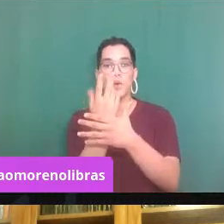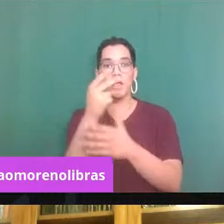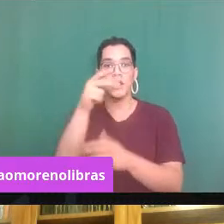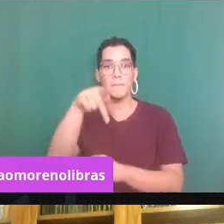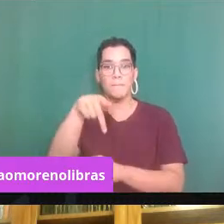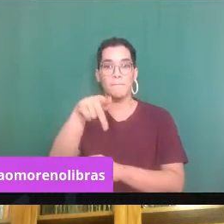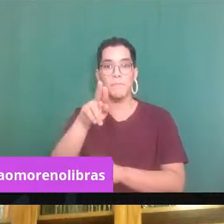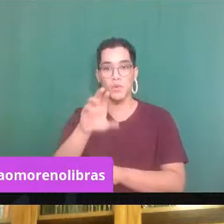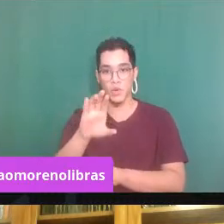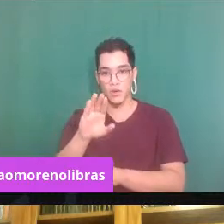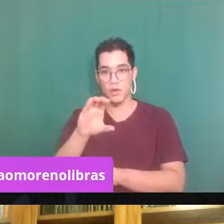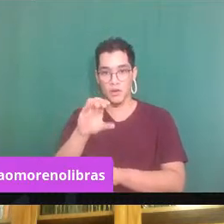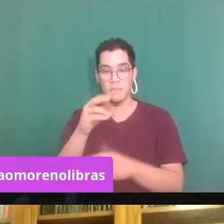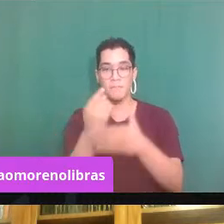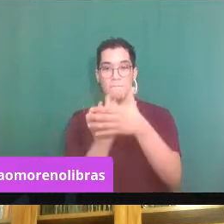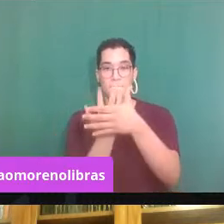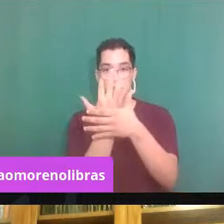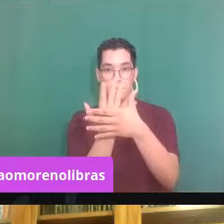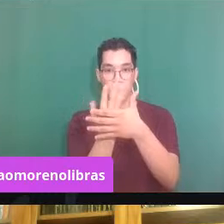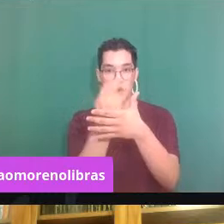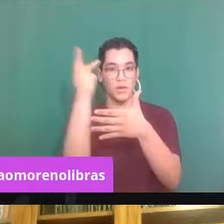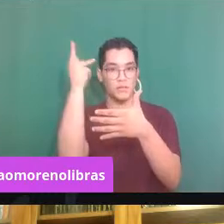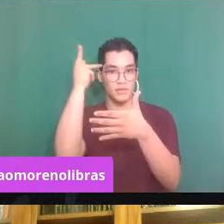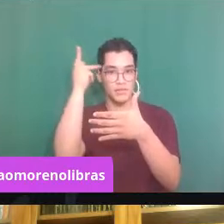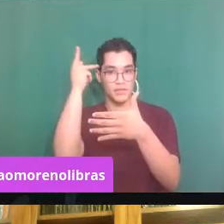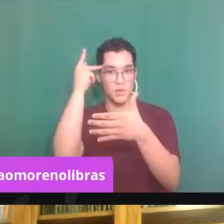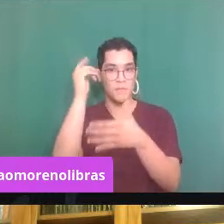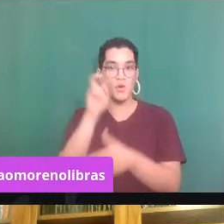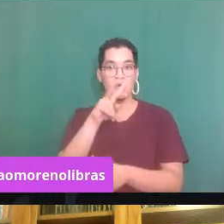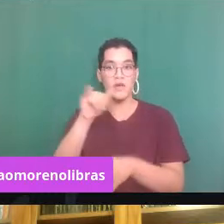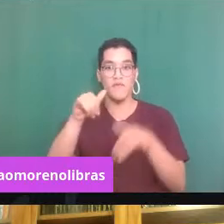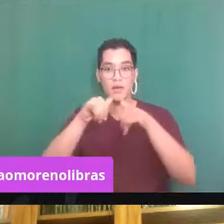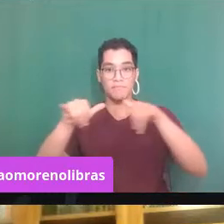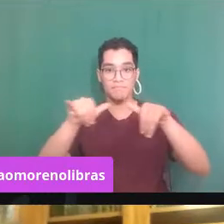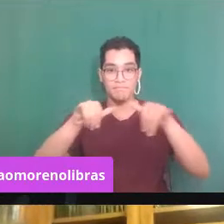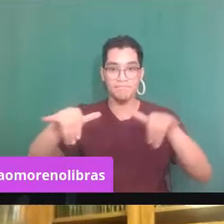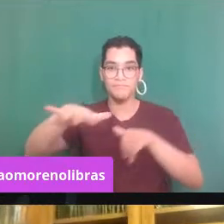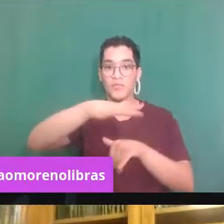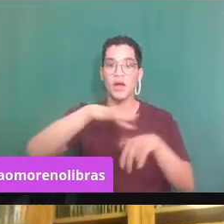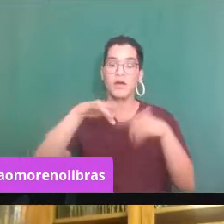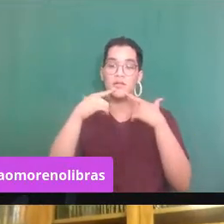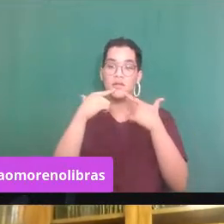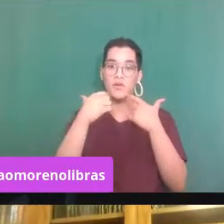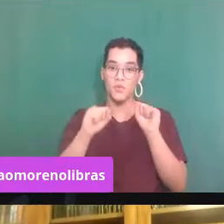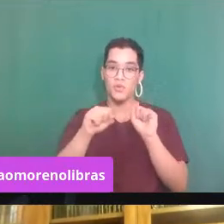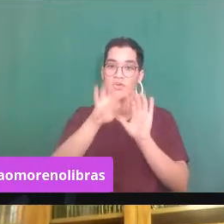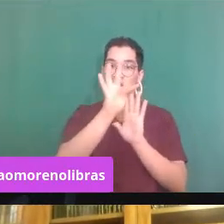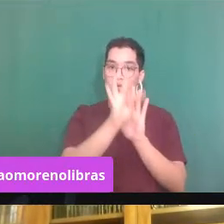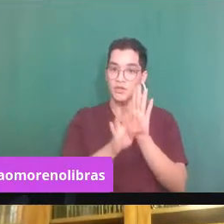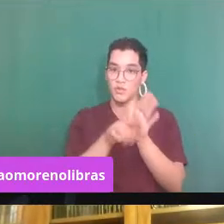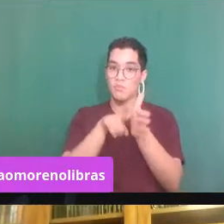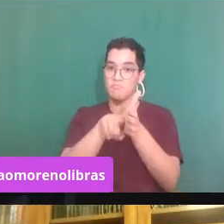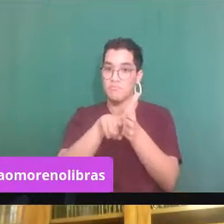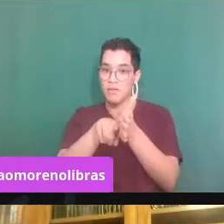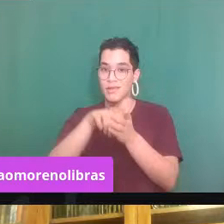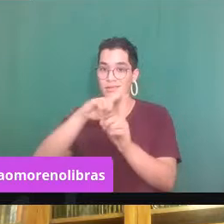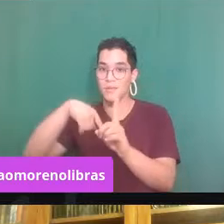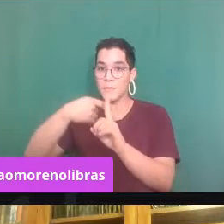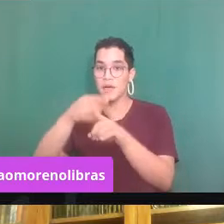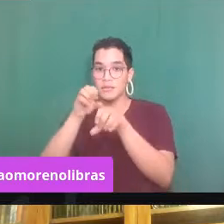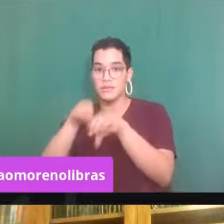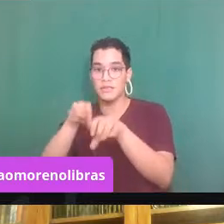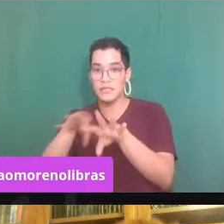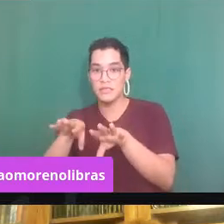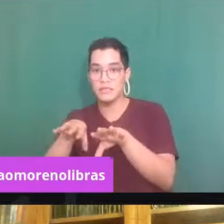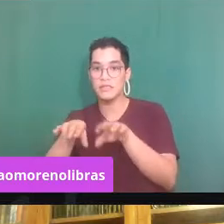PUC, que apresentará sobre linguística textual na pesquisa e no ensino, temas, abordagens e